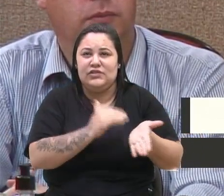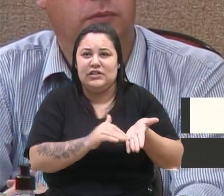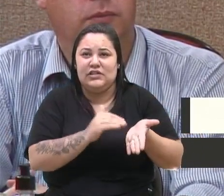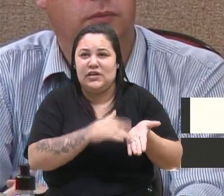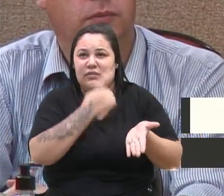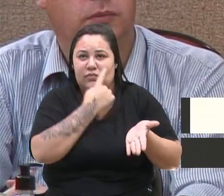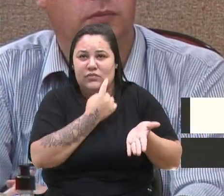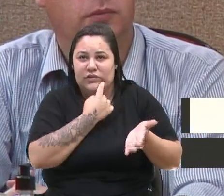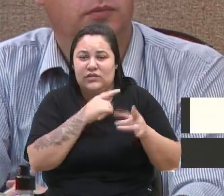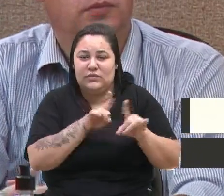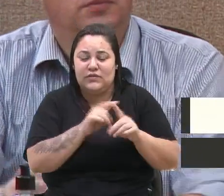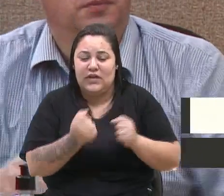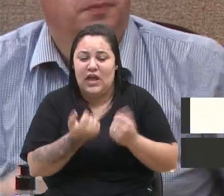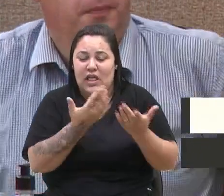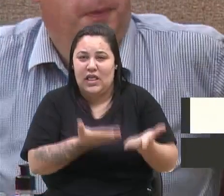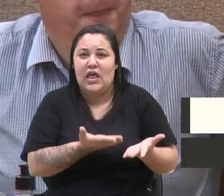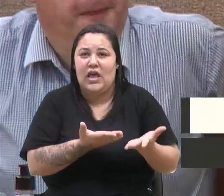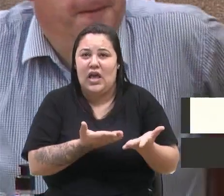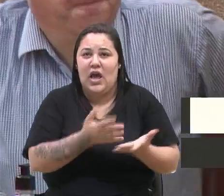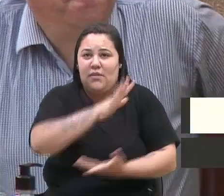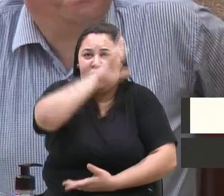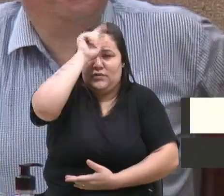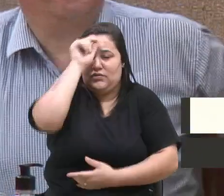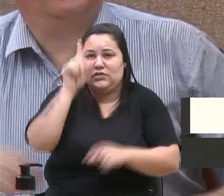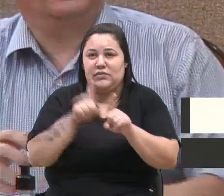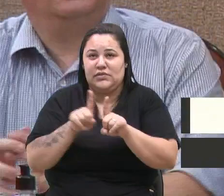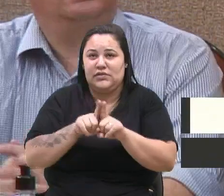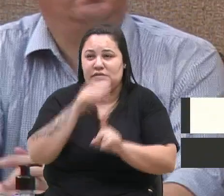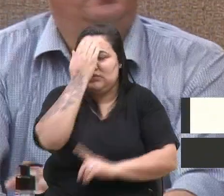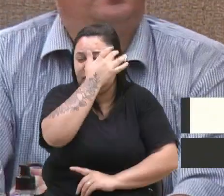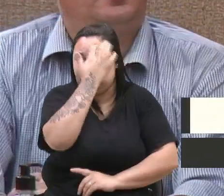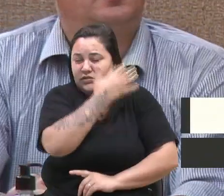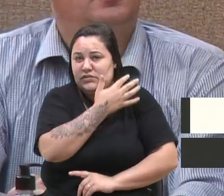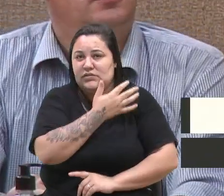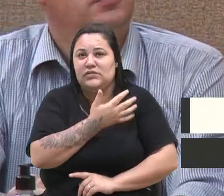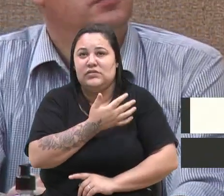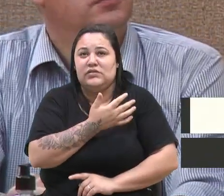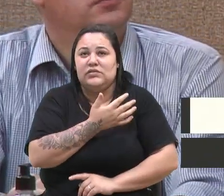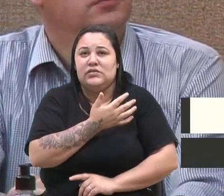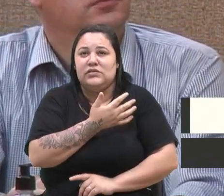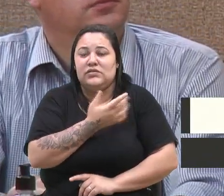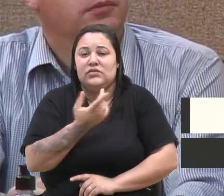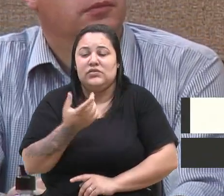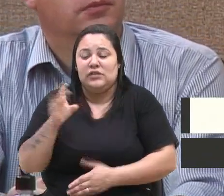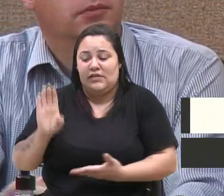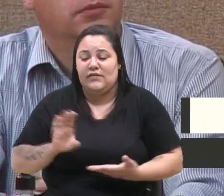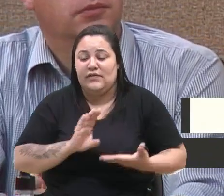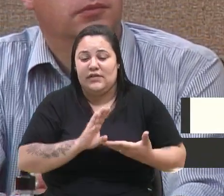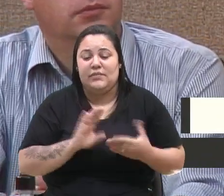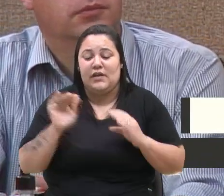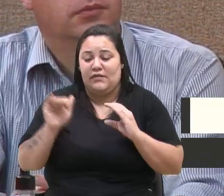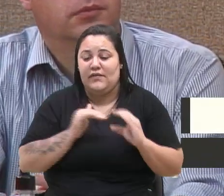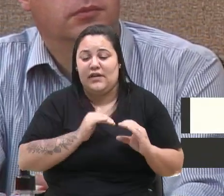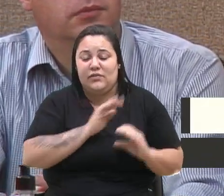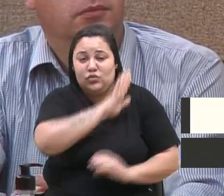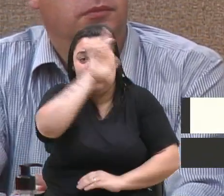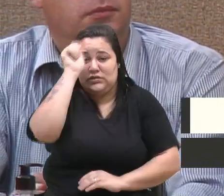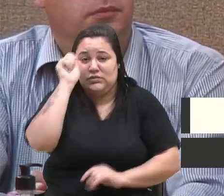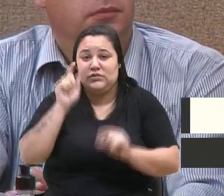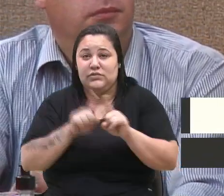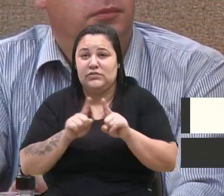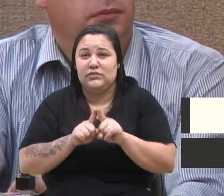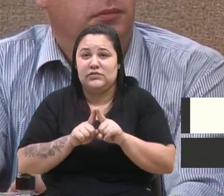à Prefeitura, ao prefeito, que parte dessa verba destinada da Câmara de Vereadores ao município